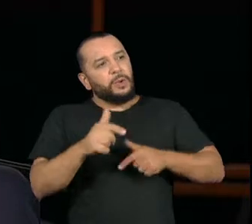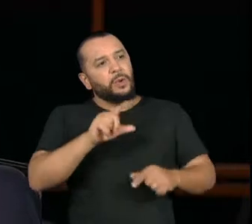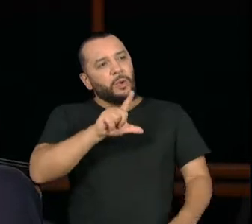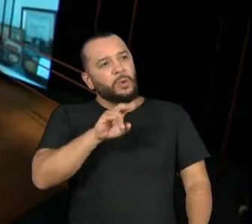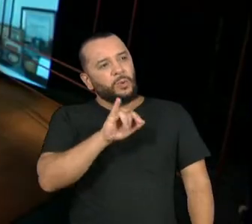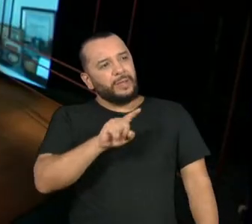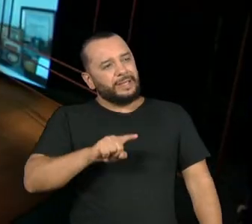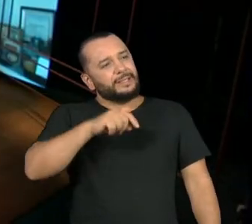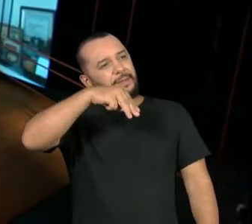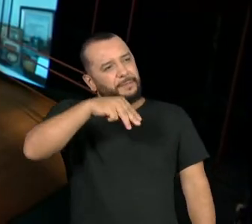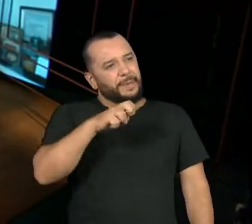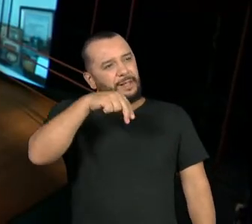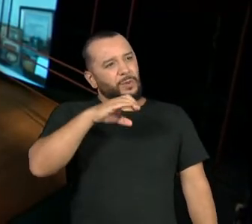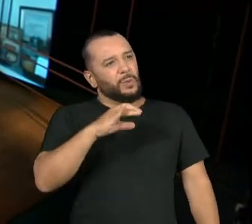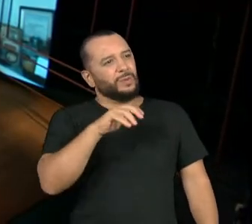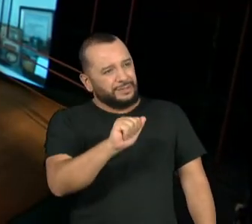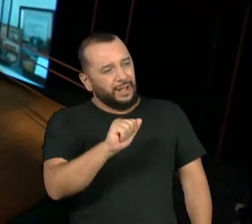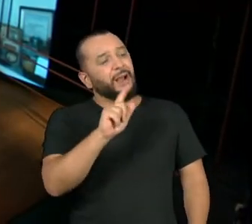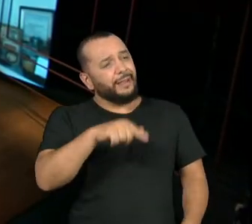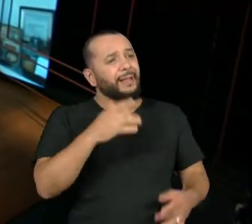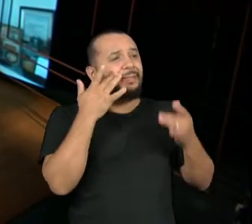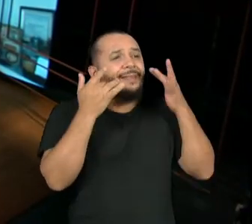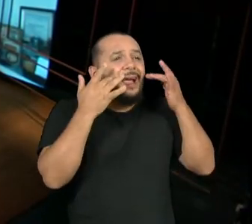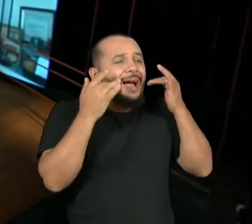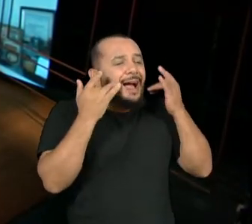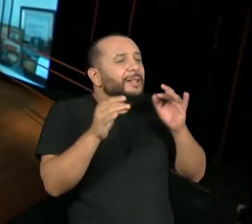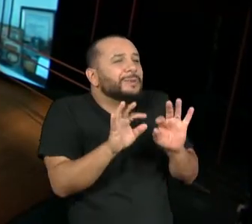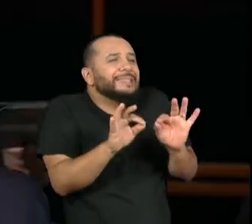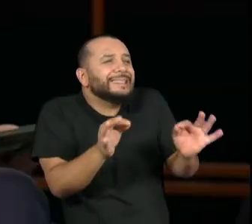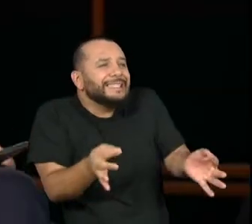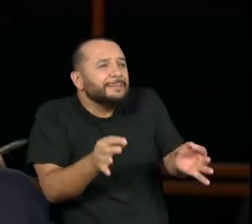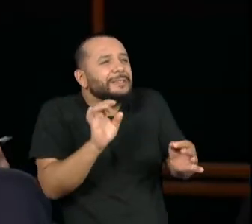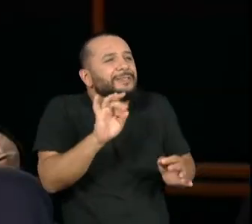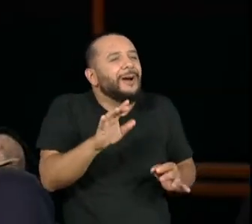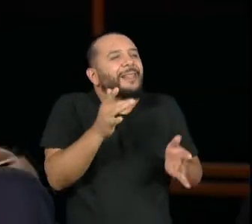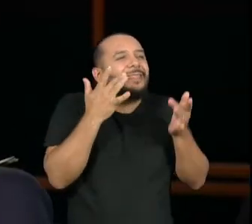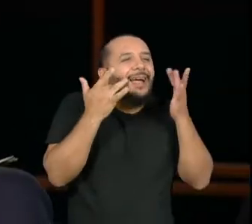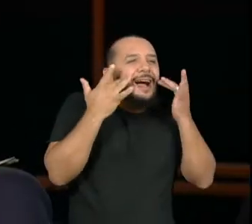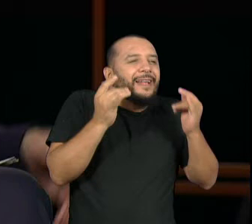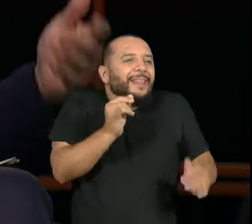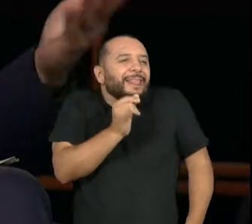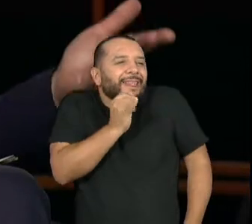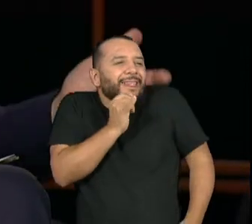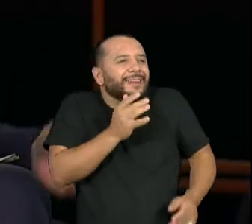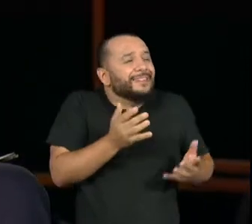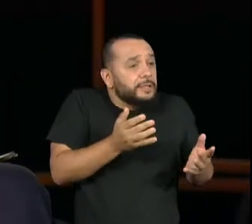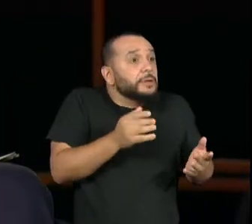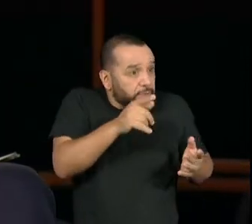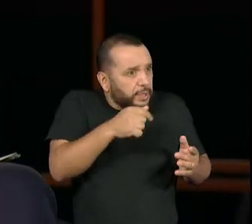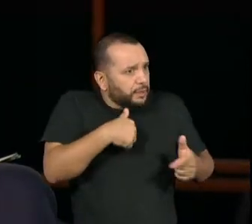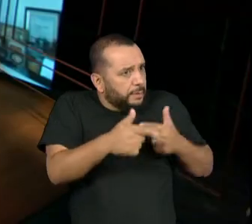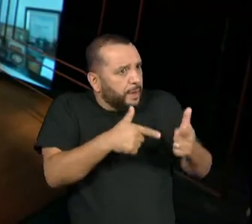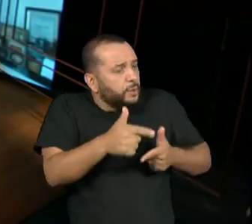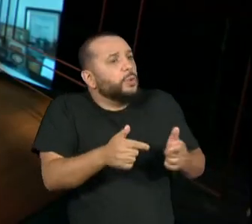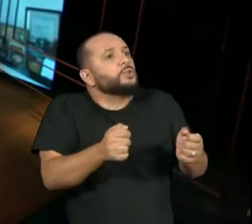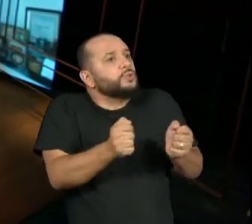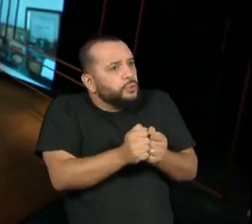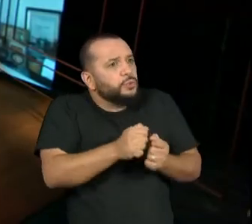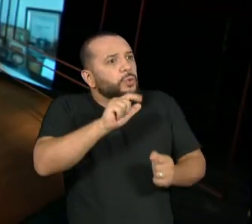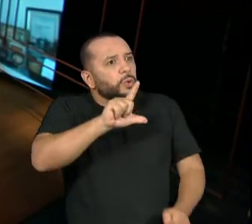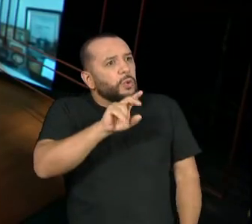teatro eminentemente popular. Como é que foi isso? Fala um pouco desses trabalhos com o Luiz Mendonça, grande Luiz Mendonça.